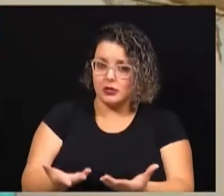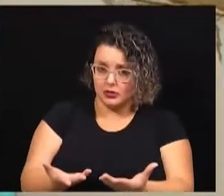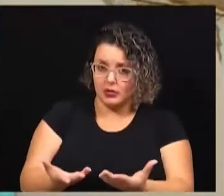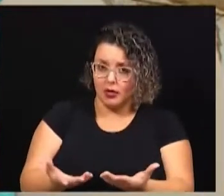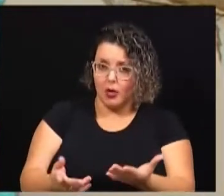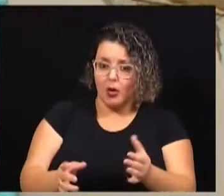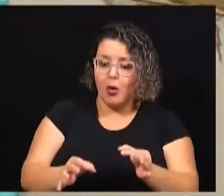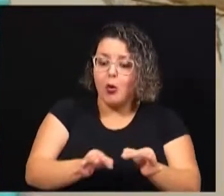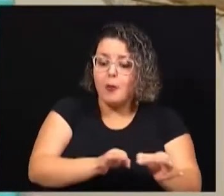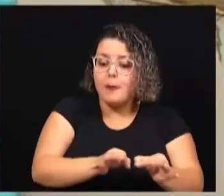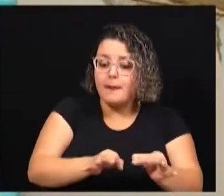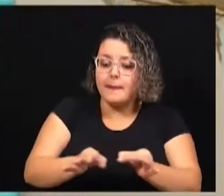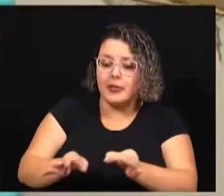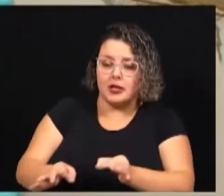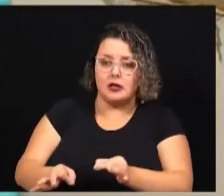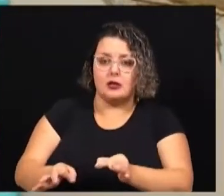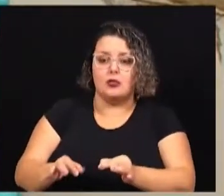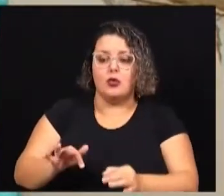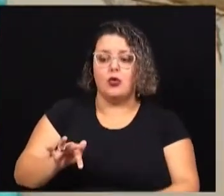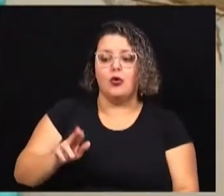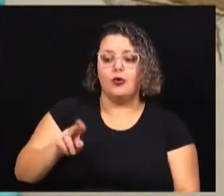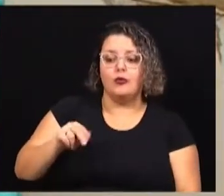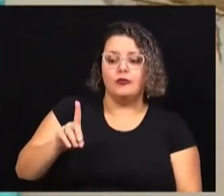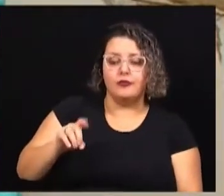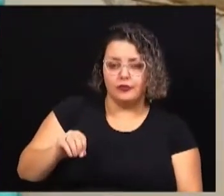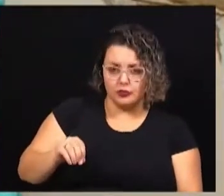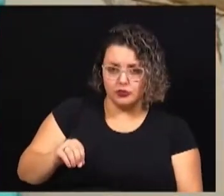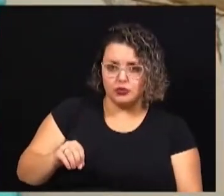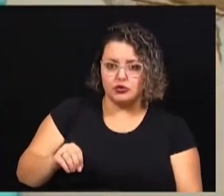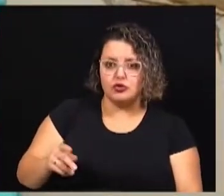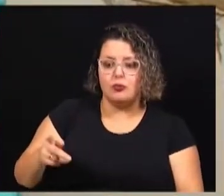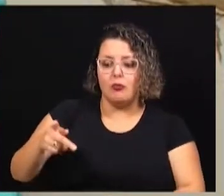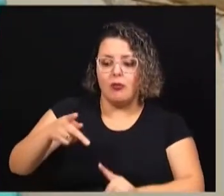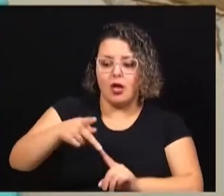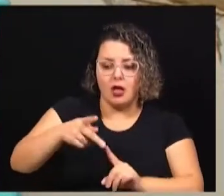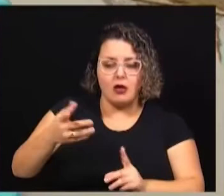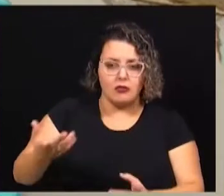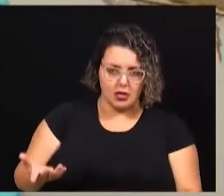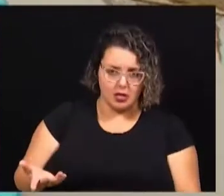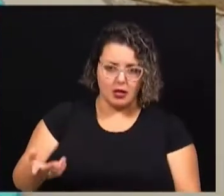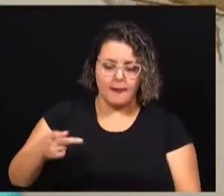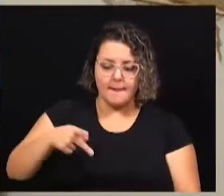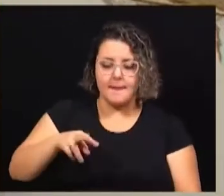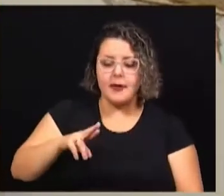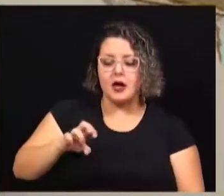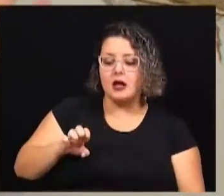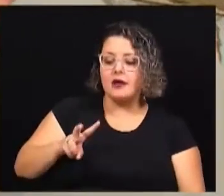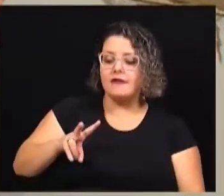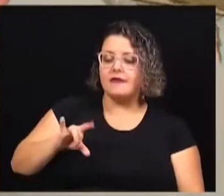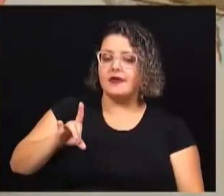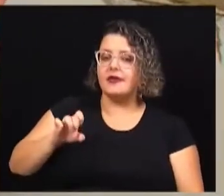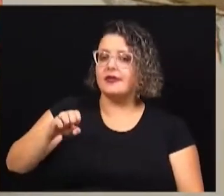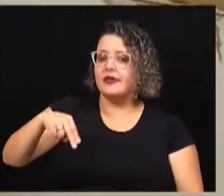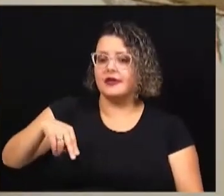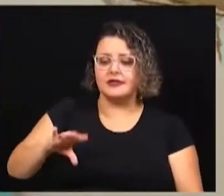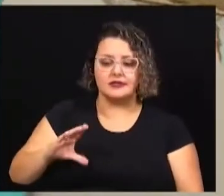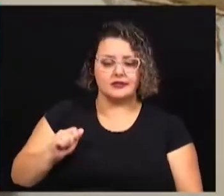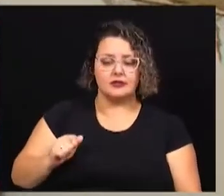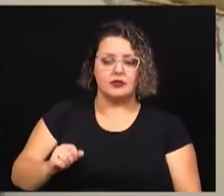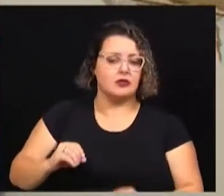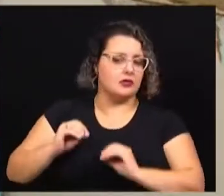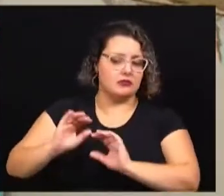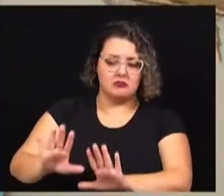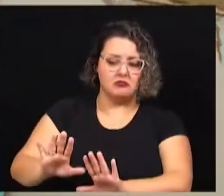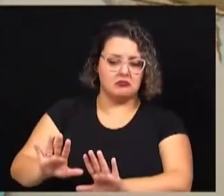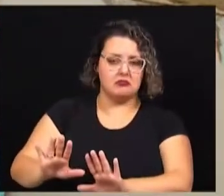fornecem, né, um plano de previdência, um fundo de previdência completo. Então, você coloca lá e nunca mais precisa se preocupar, porque